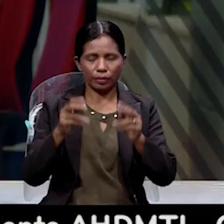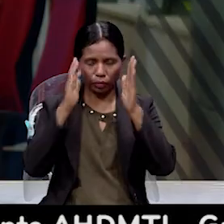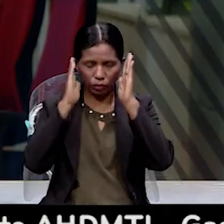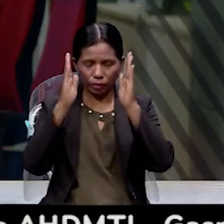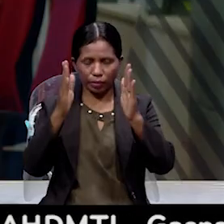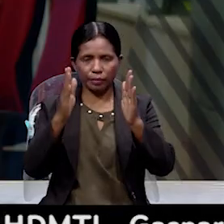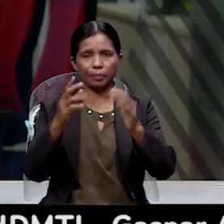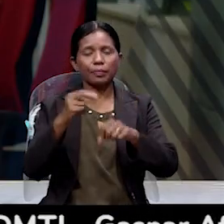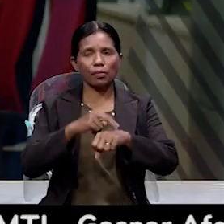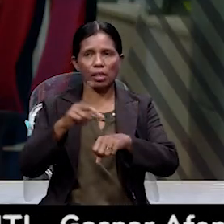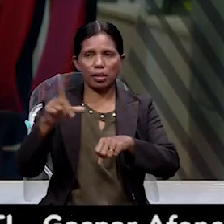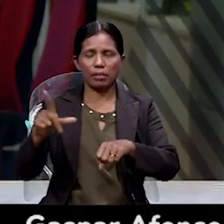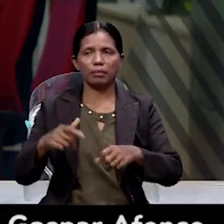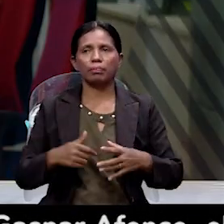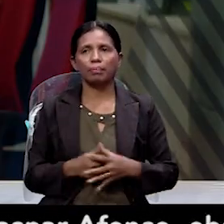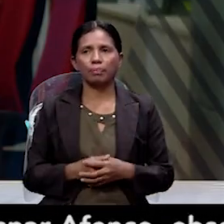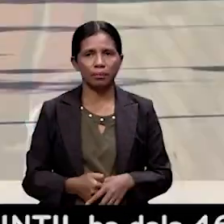patriotismo no nacionalismo.